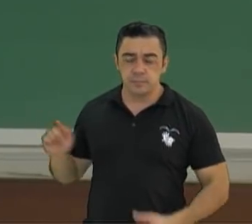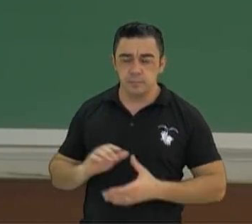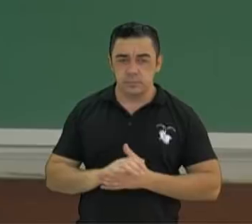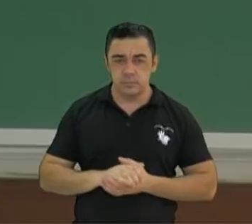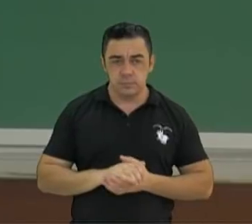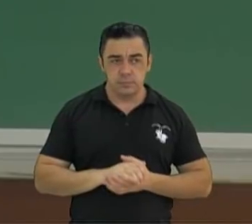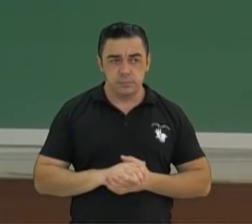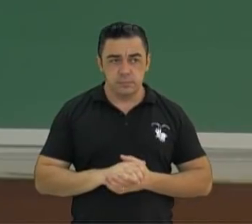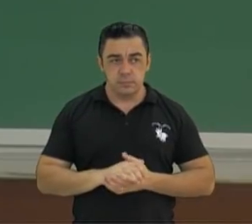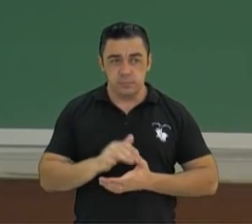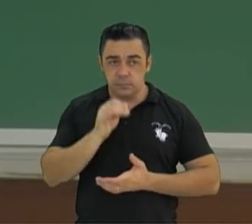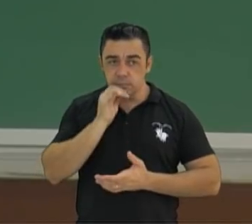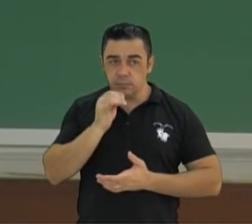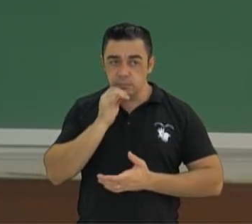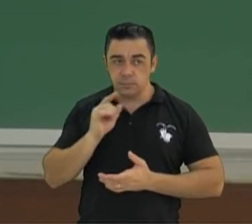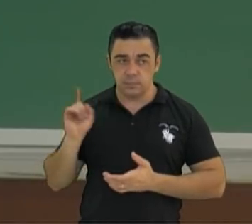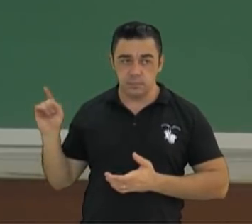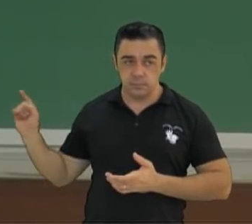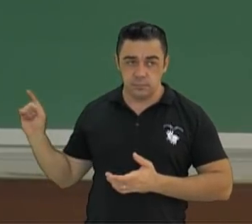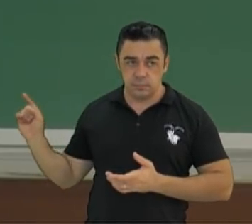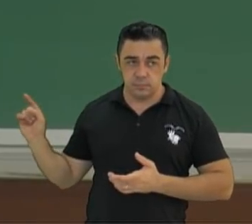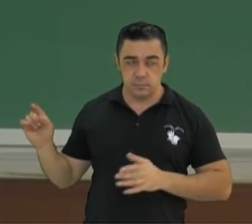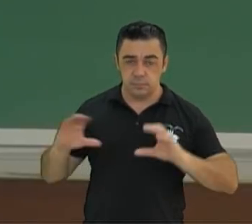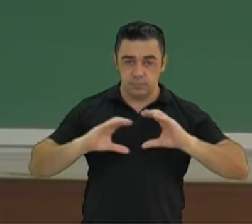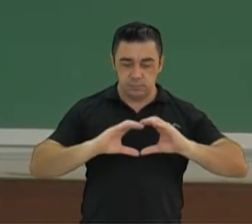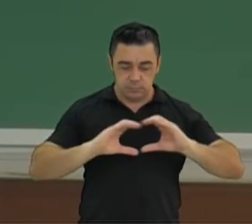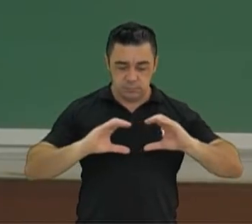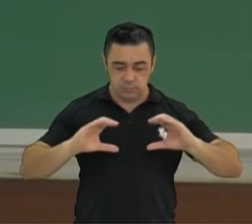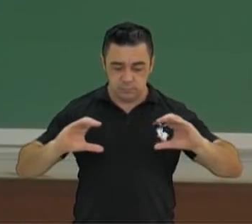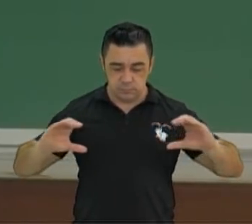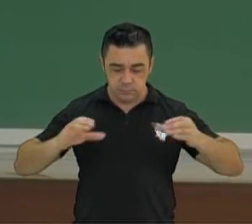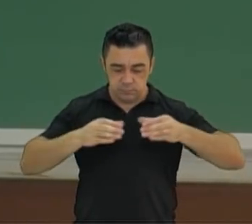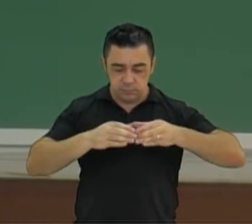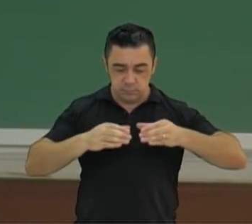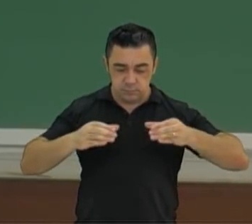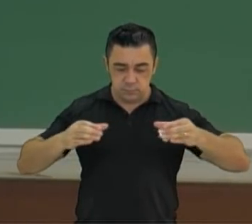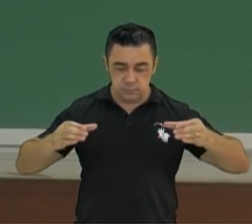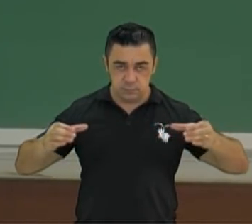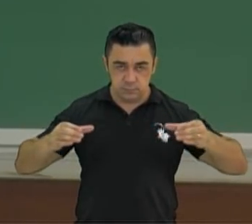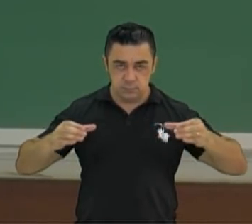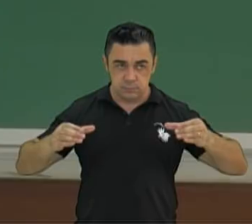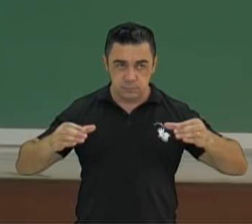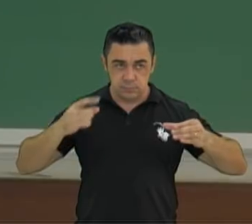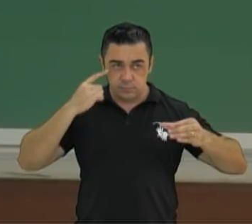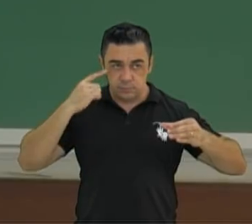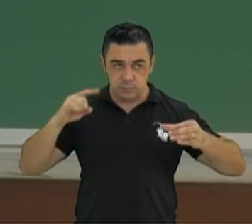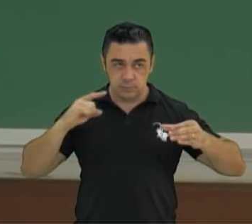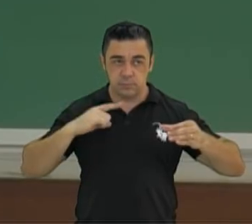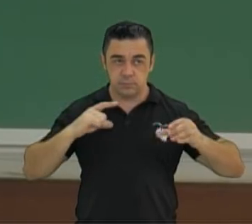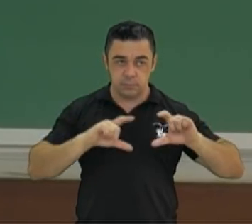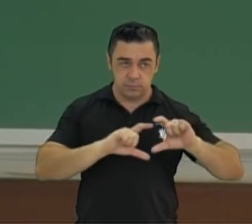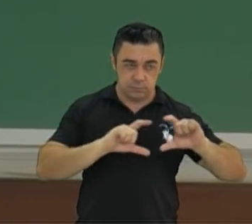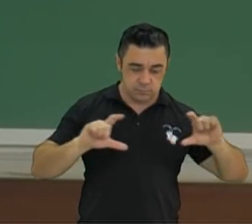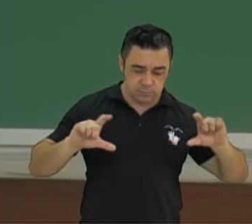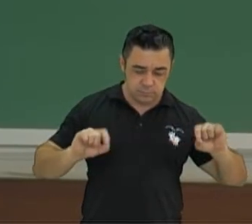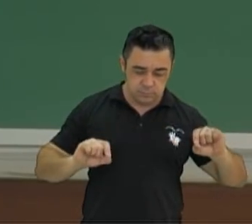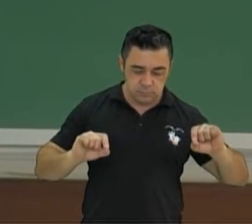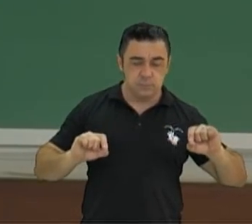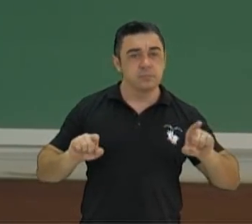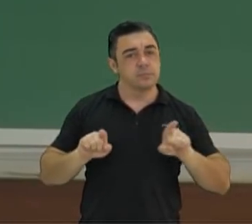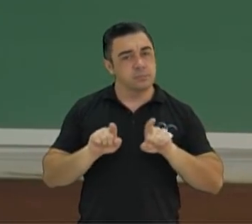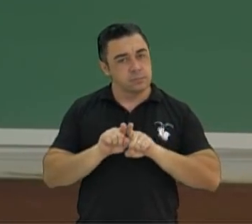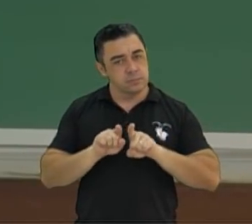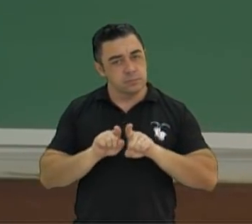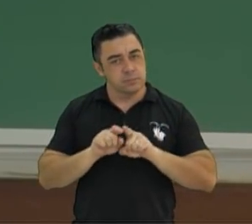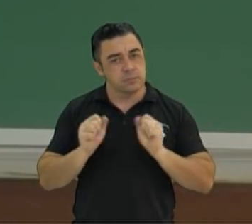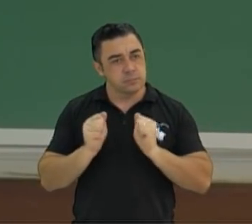temos ela formada por retângulos e quadrados. Estão vendo? Os